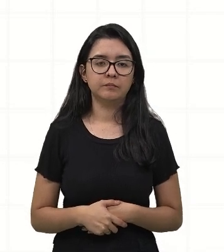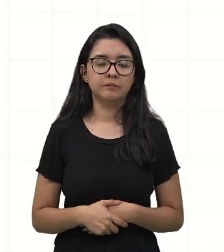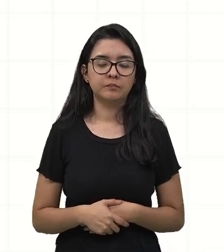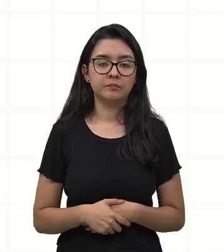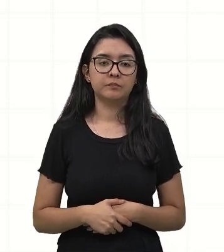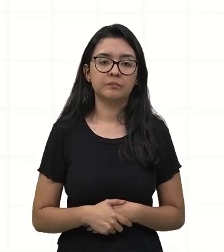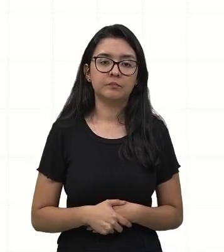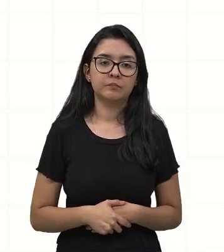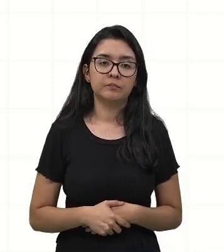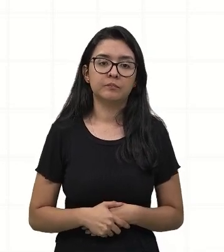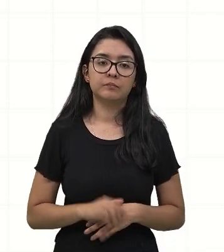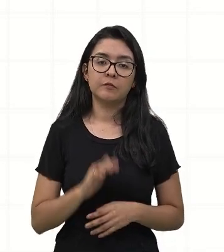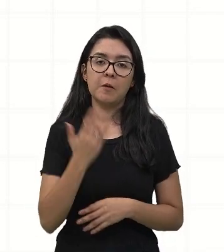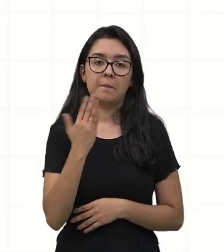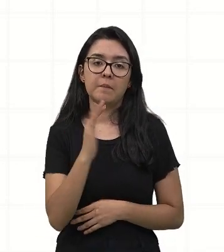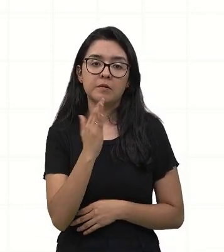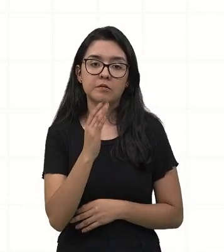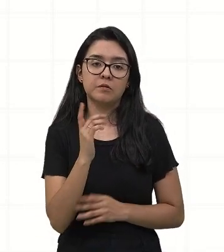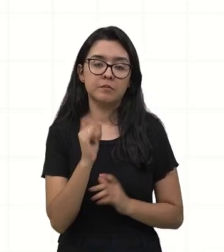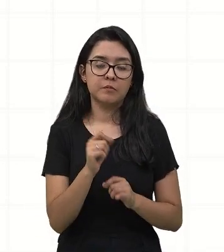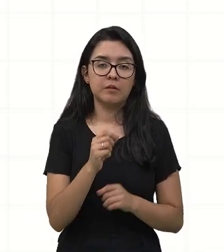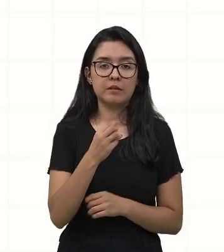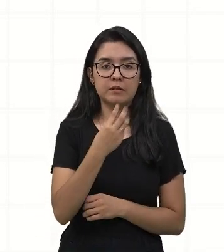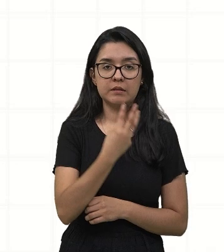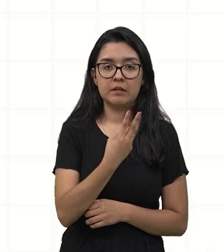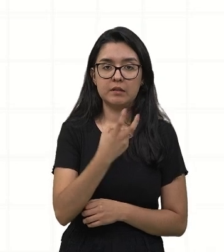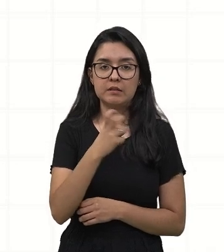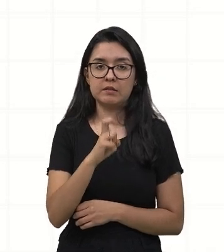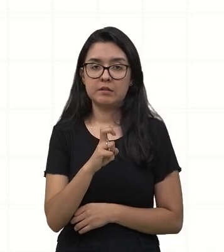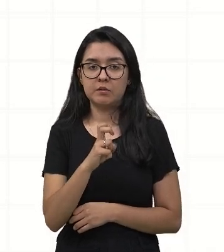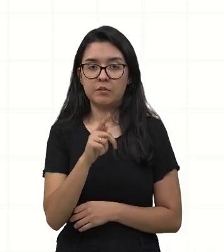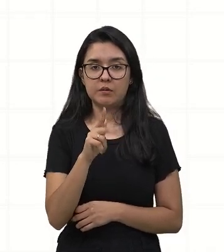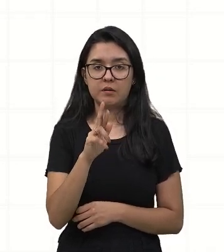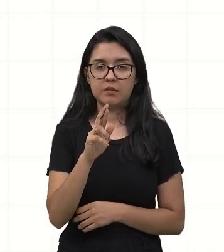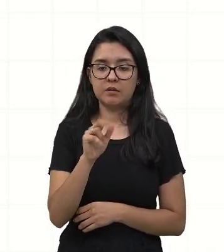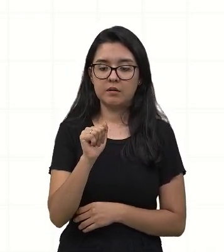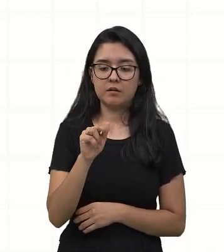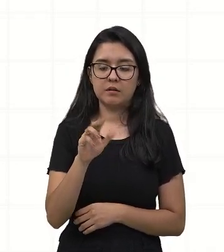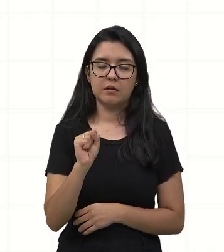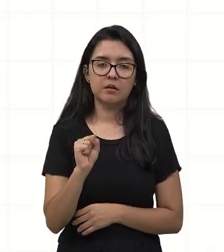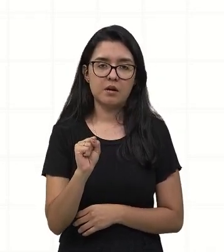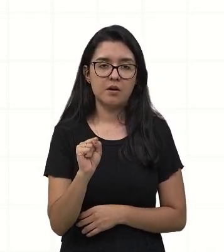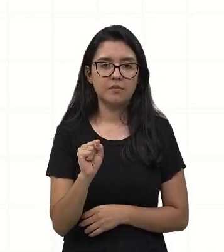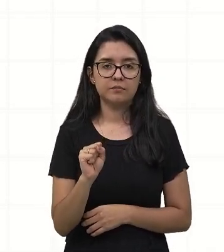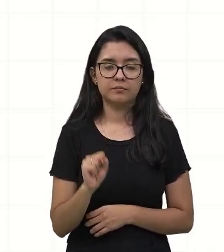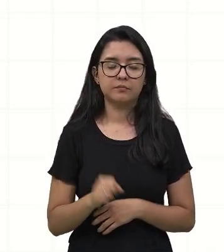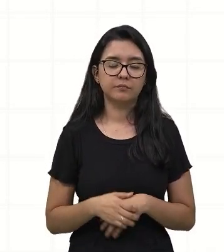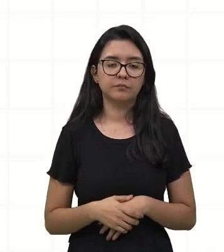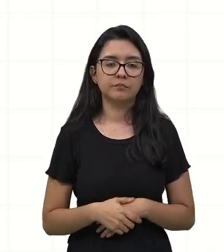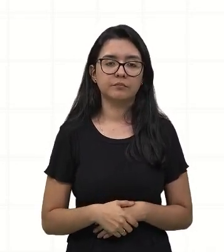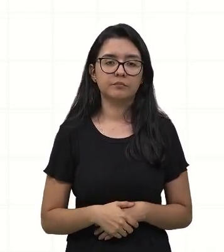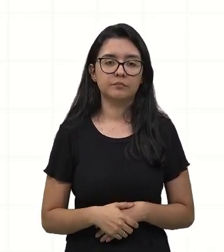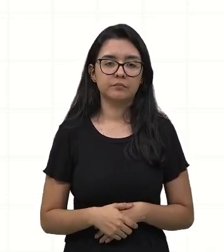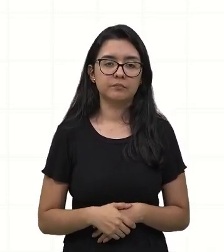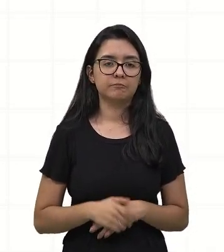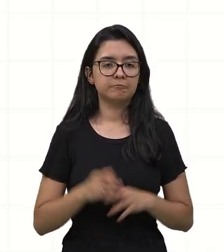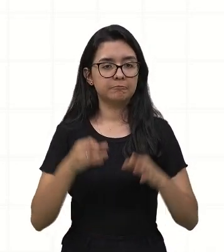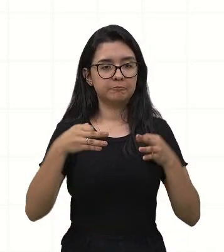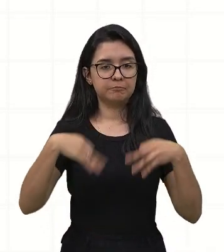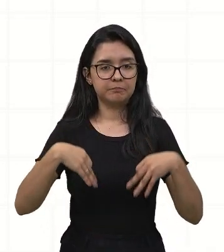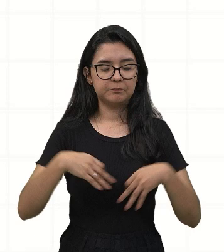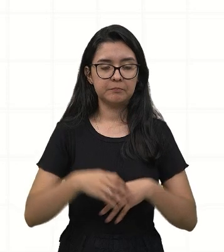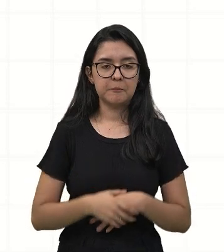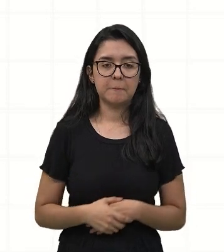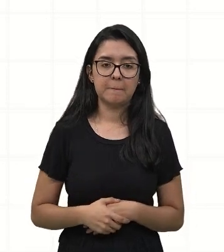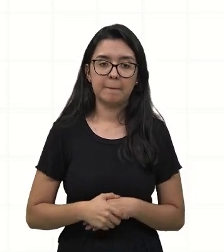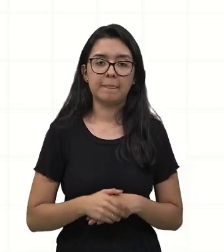Ele mede aproximadamente 35 graus, tá legal? Aproximadamente 35 graus. Beleza?